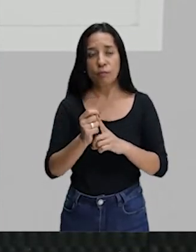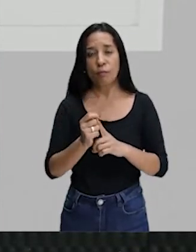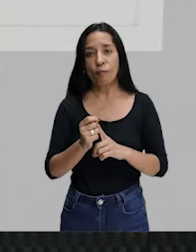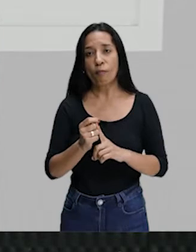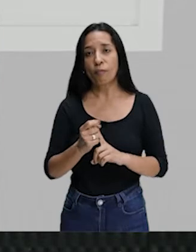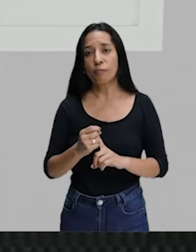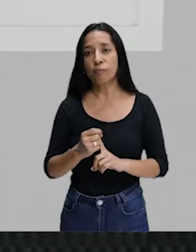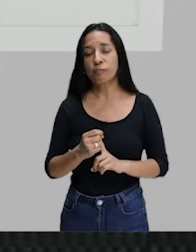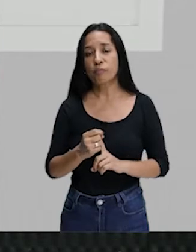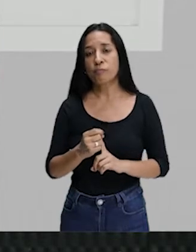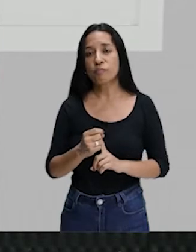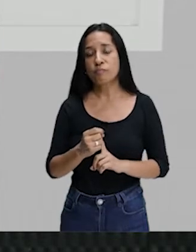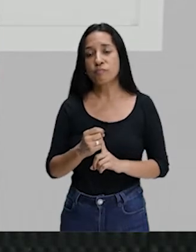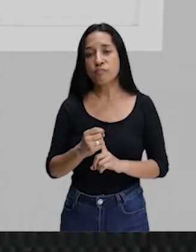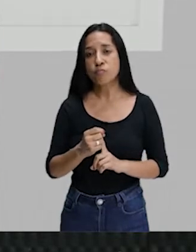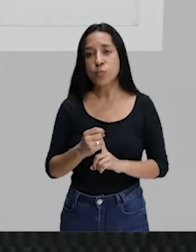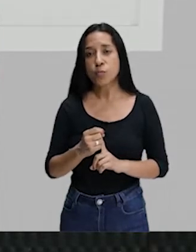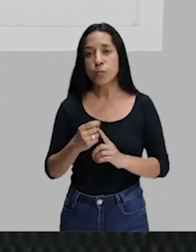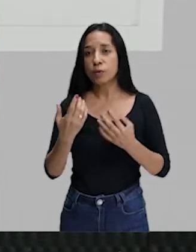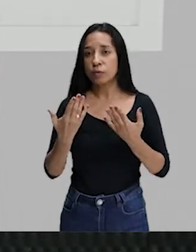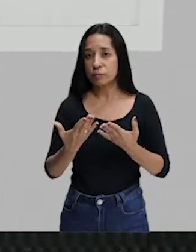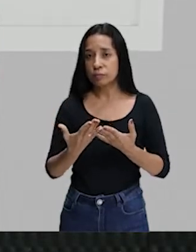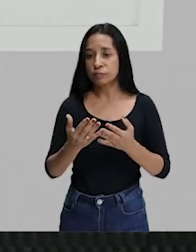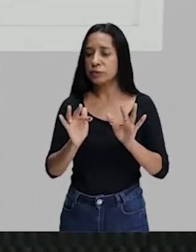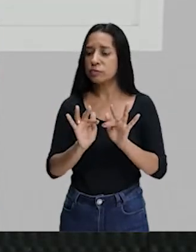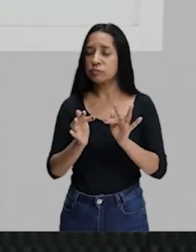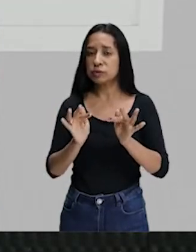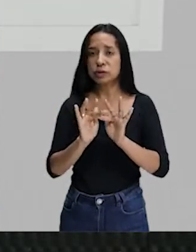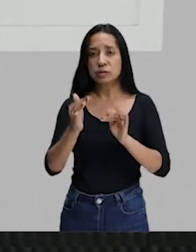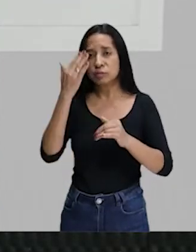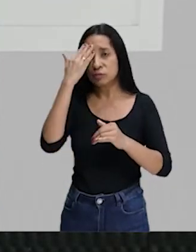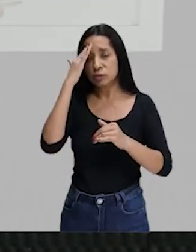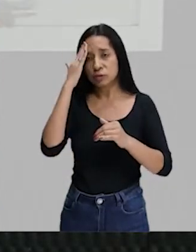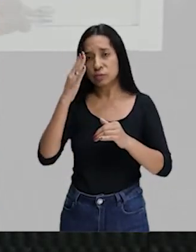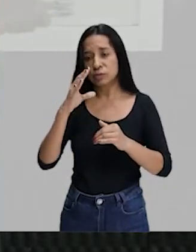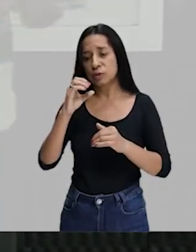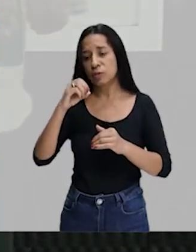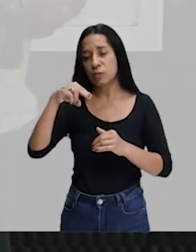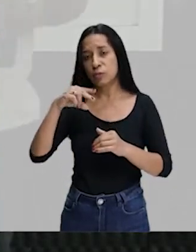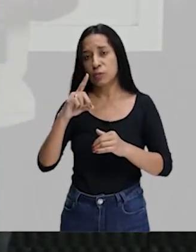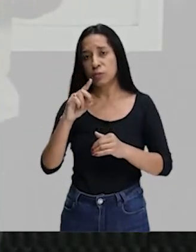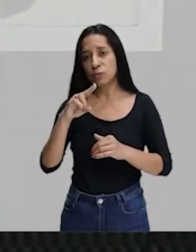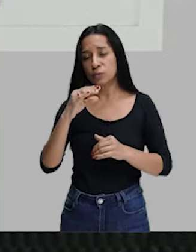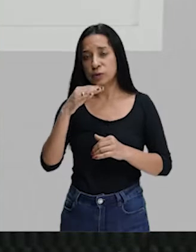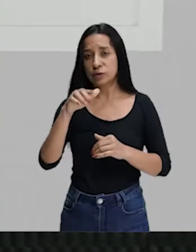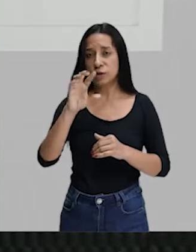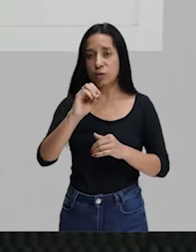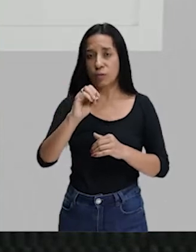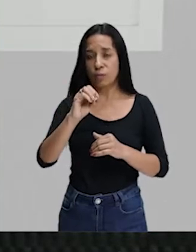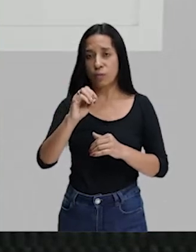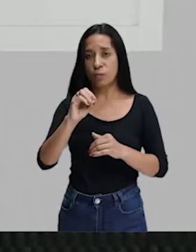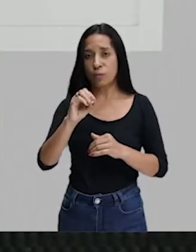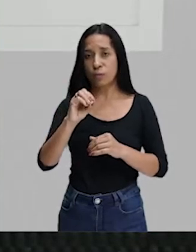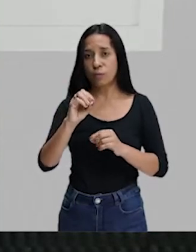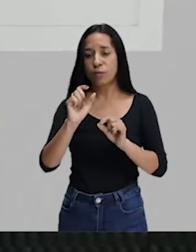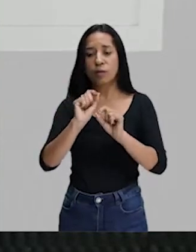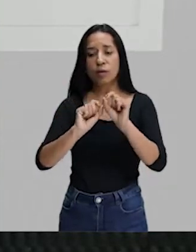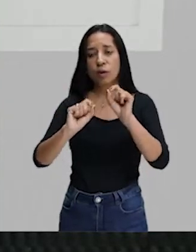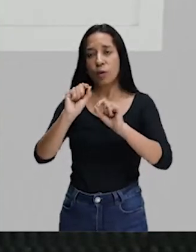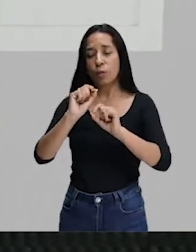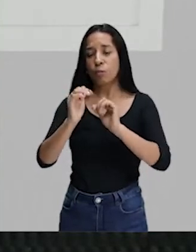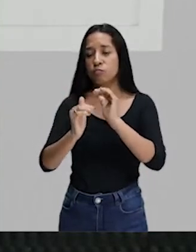certo? Bom, gente, então é muito simples o entendimento da condução, certo? A condução térmica, ele é